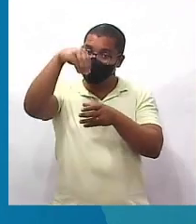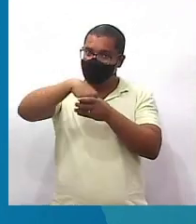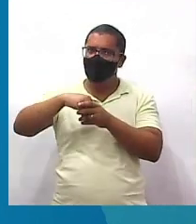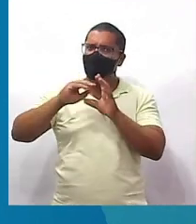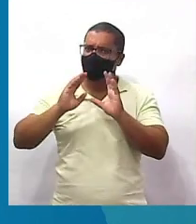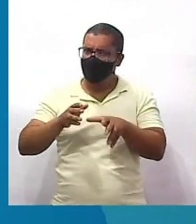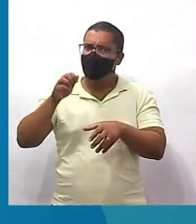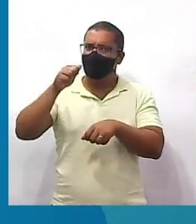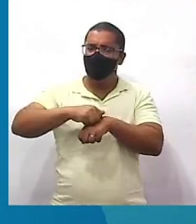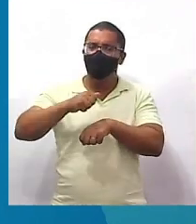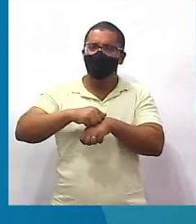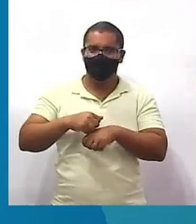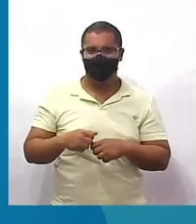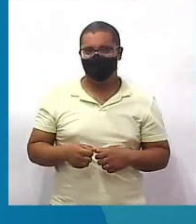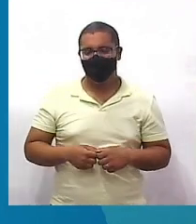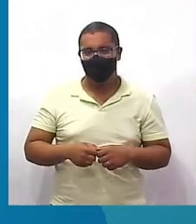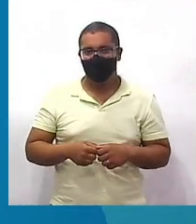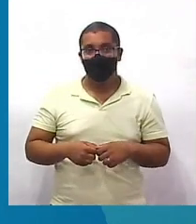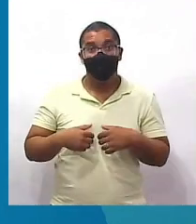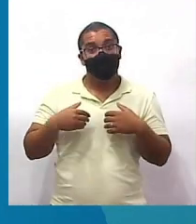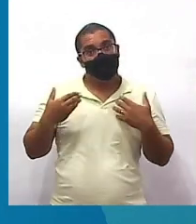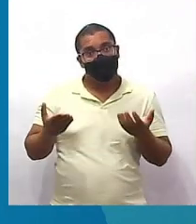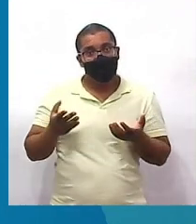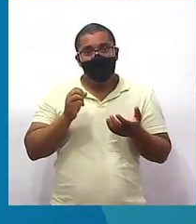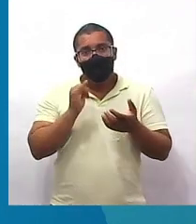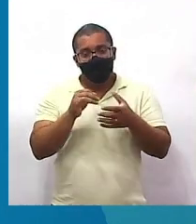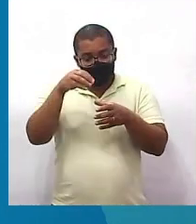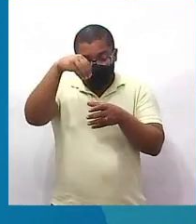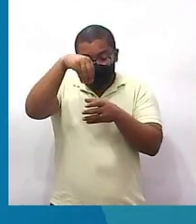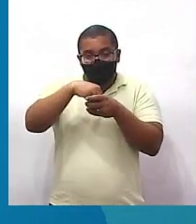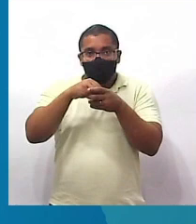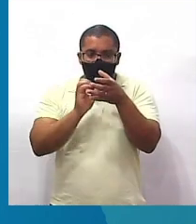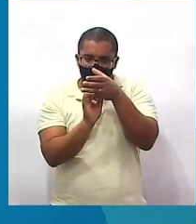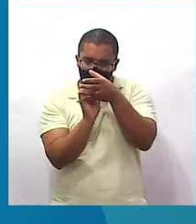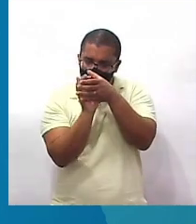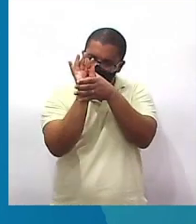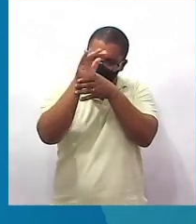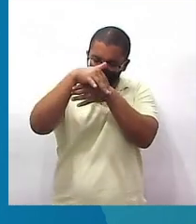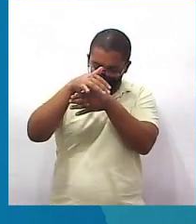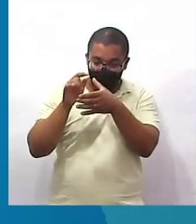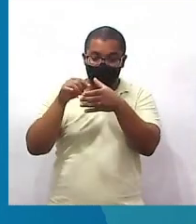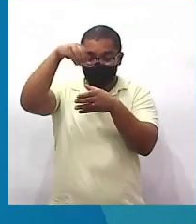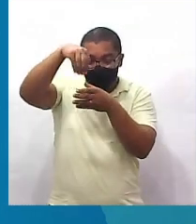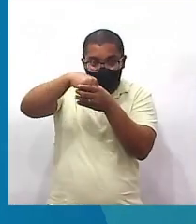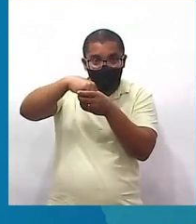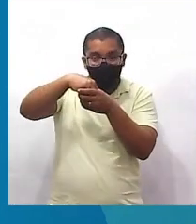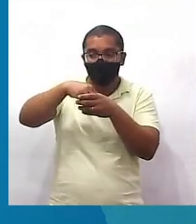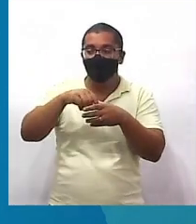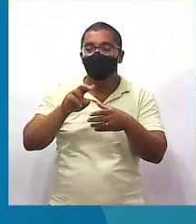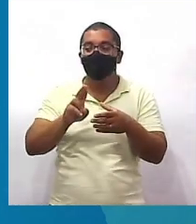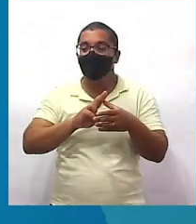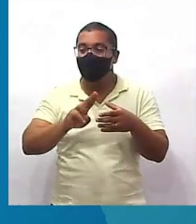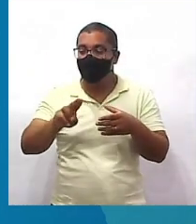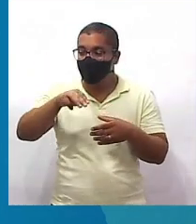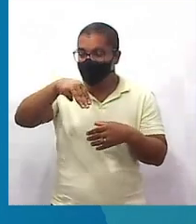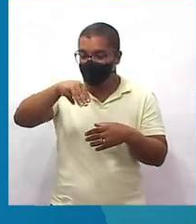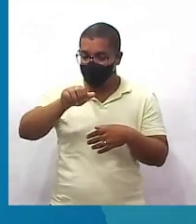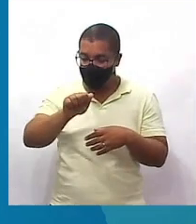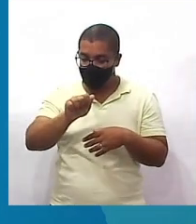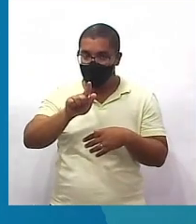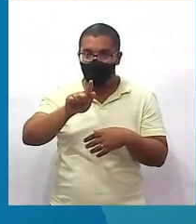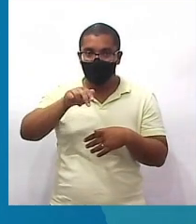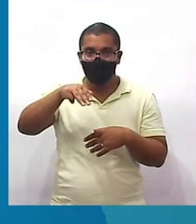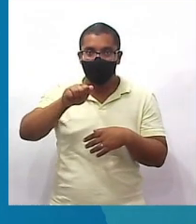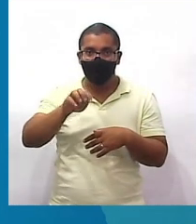interna dos vulcões. Então, se ela está na parte interna, a gente chama de magmática